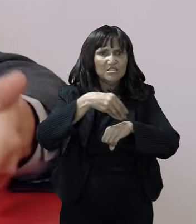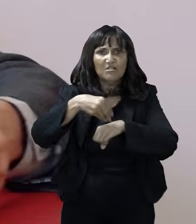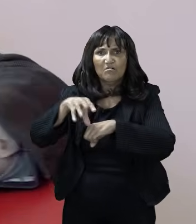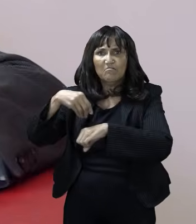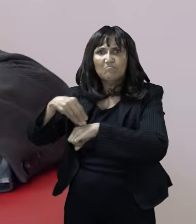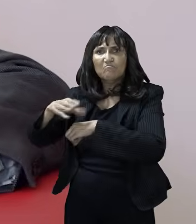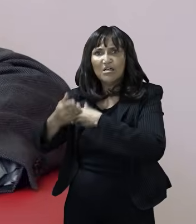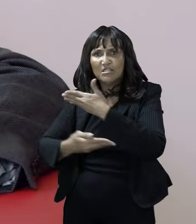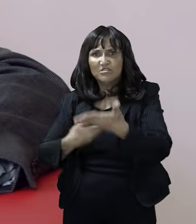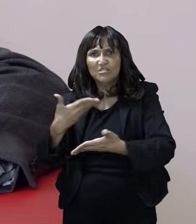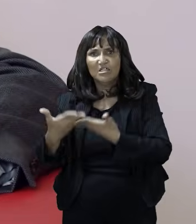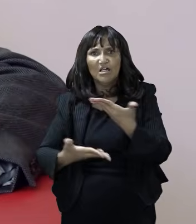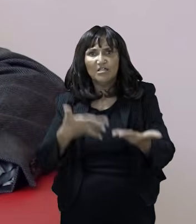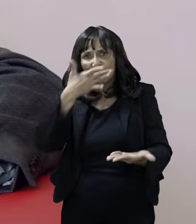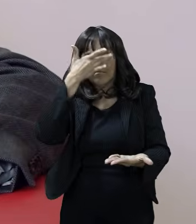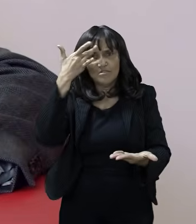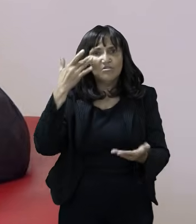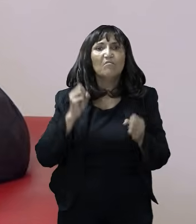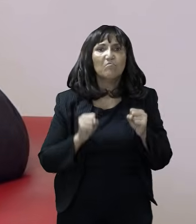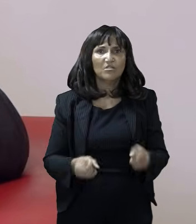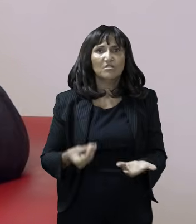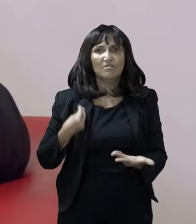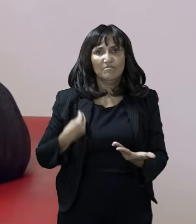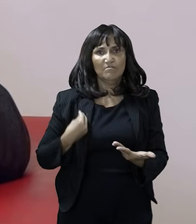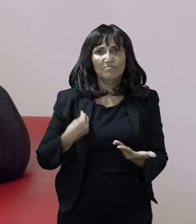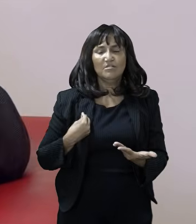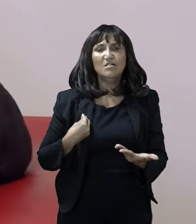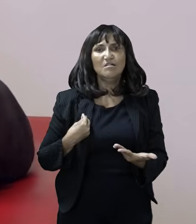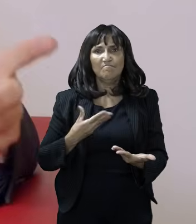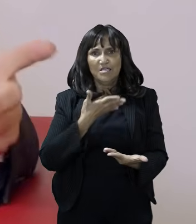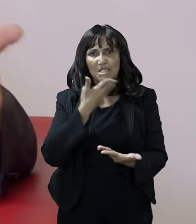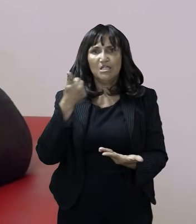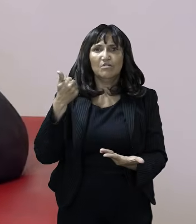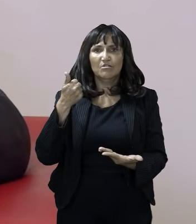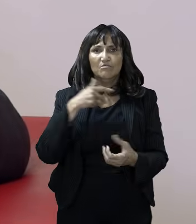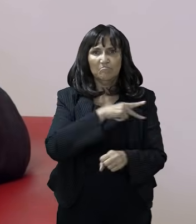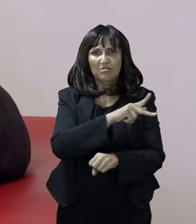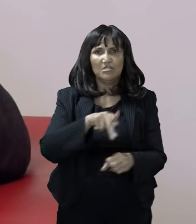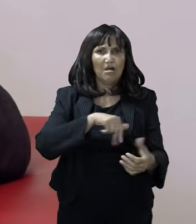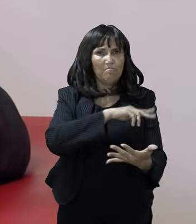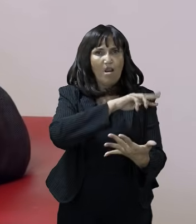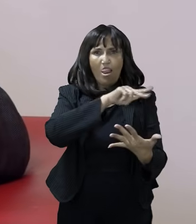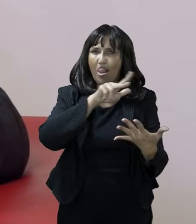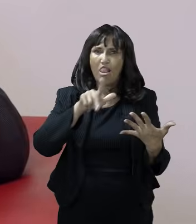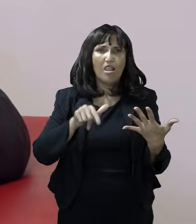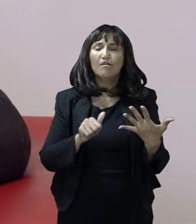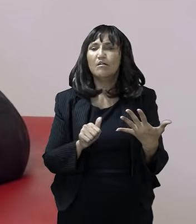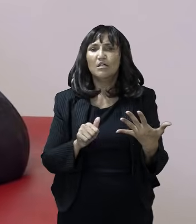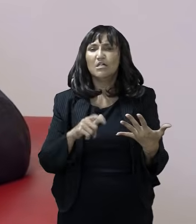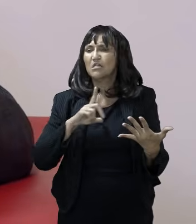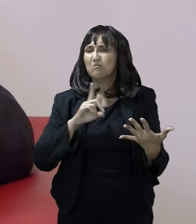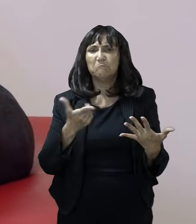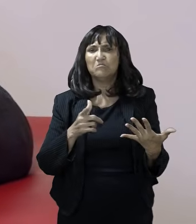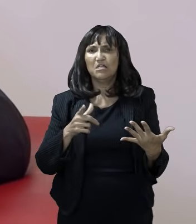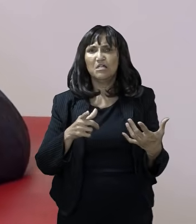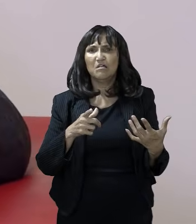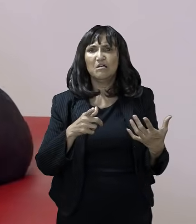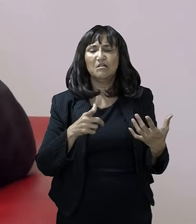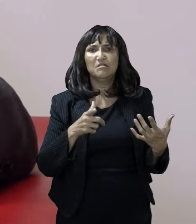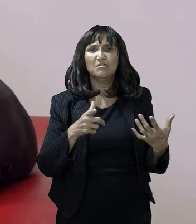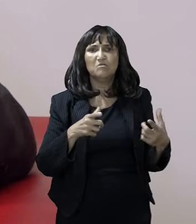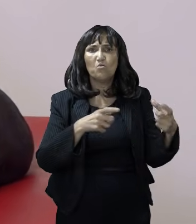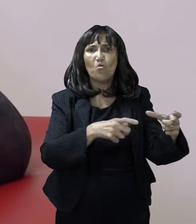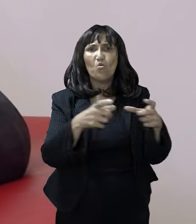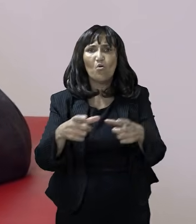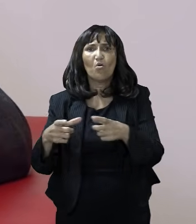faça com que as pessoas possam viver melhor. Então, o país está polarizado, não há ambiente, não há